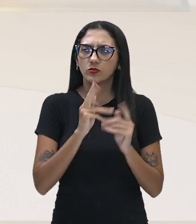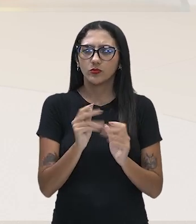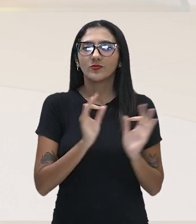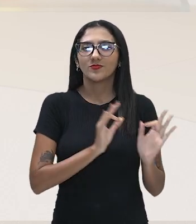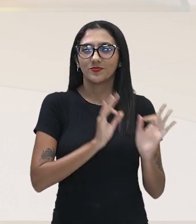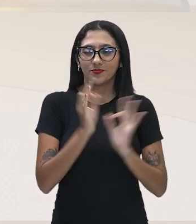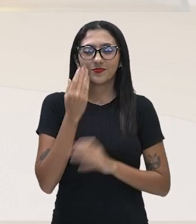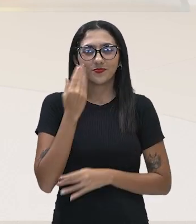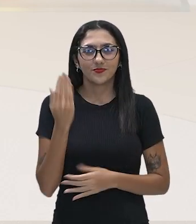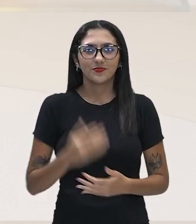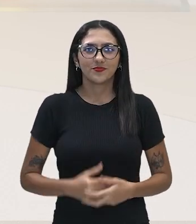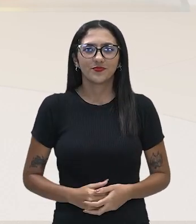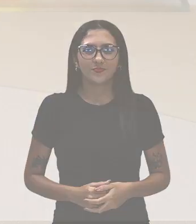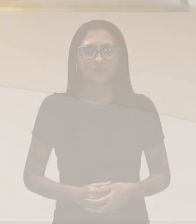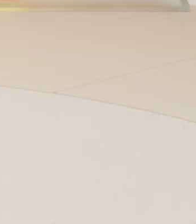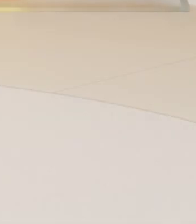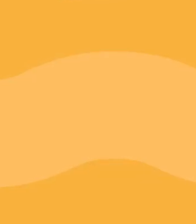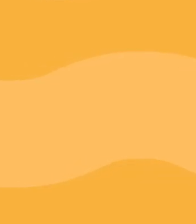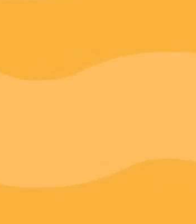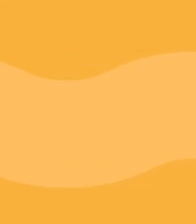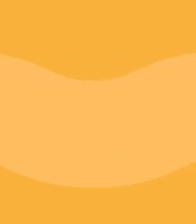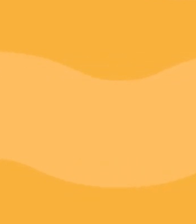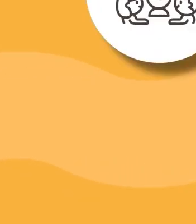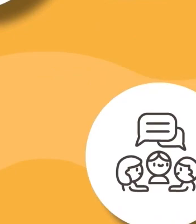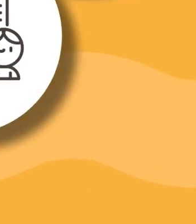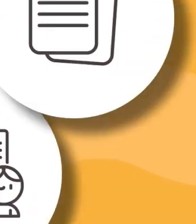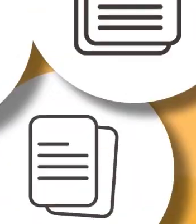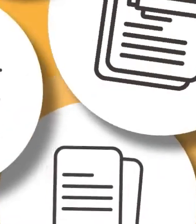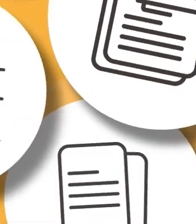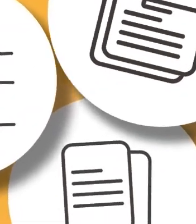aula e vamos à nossa aula.